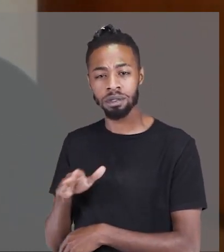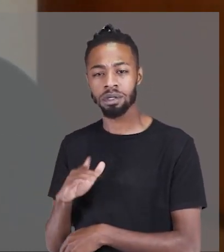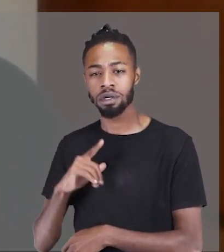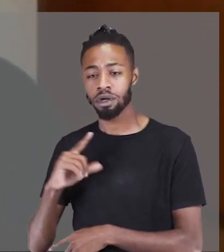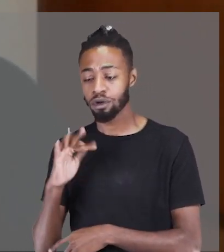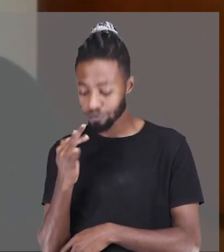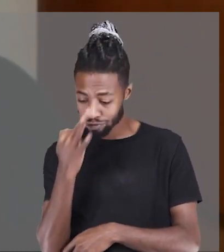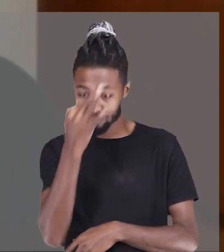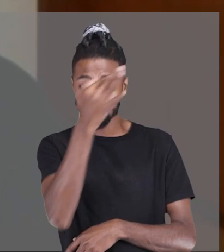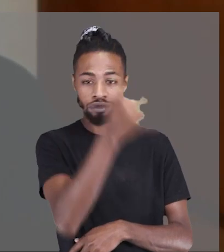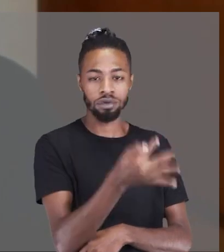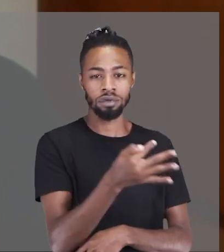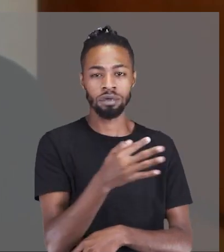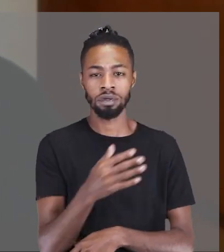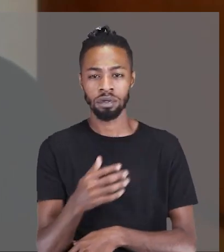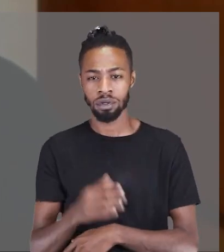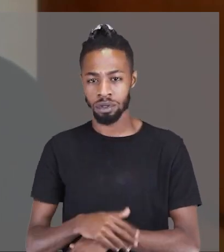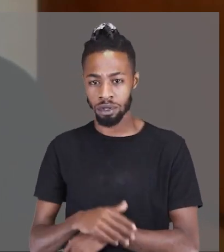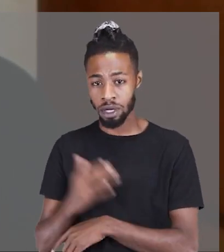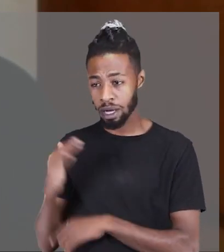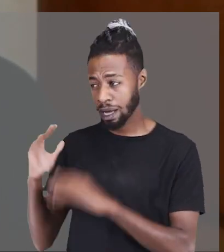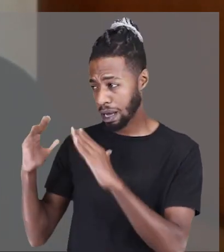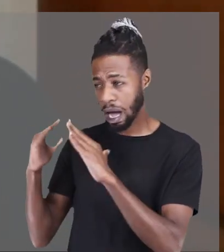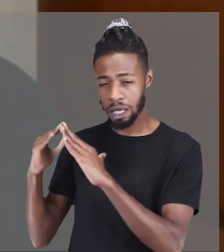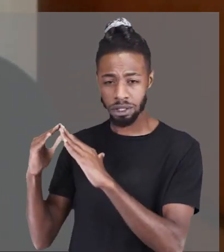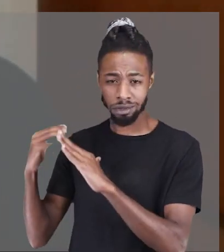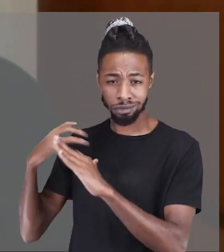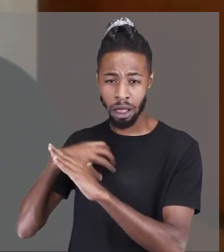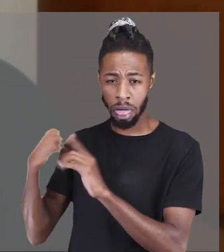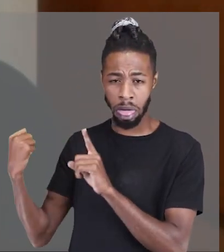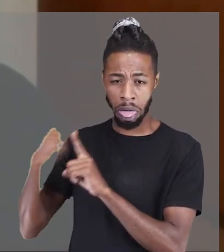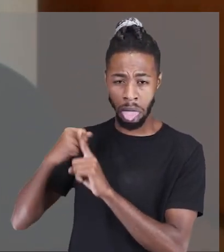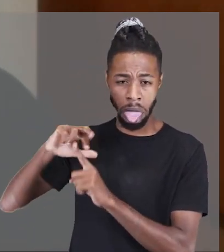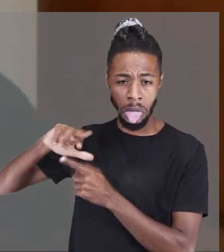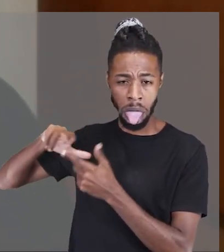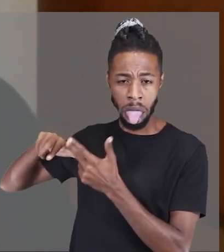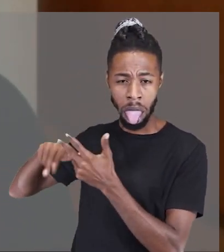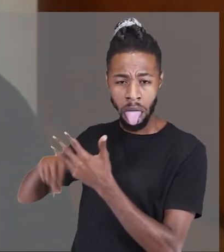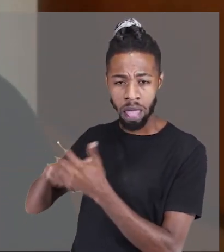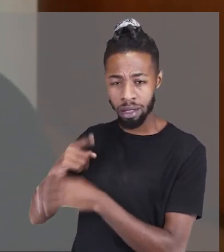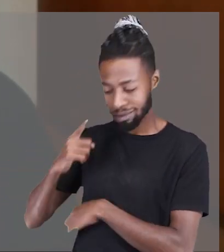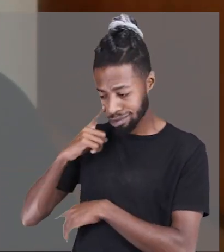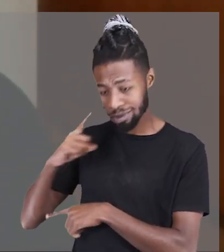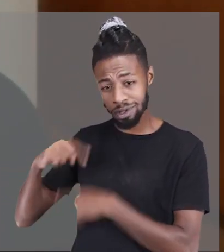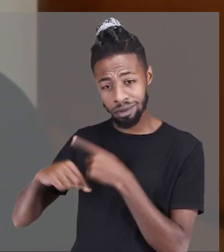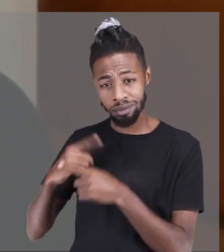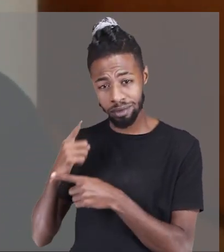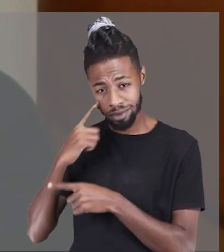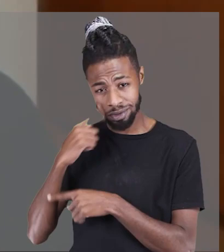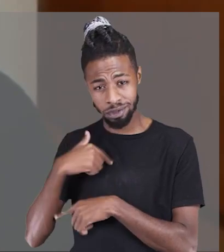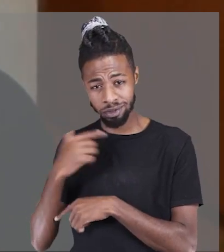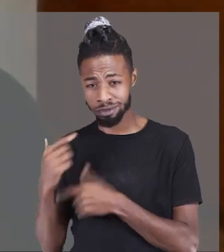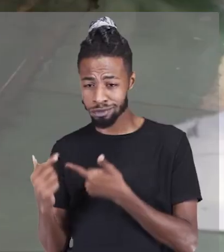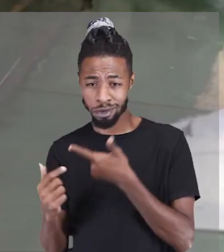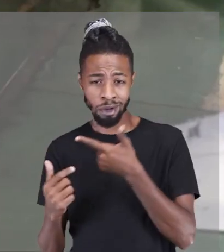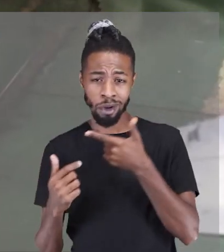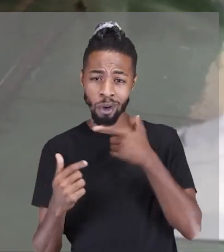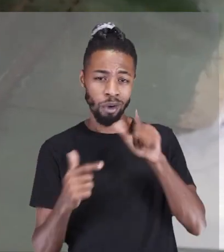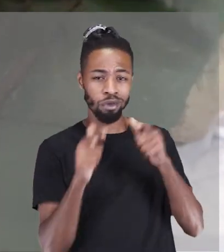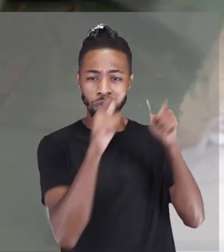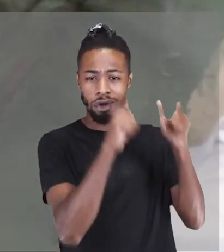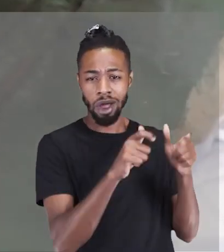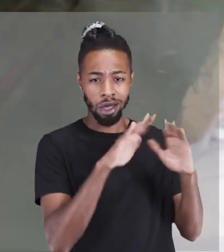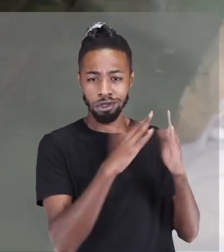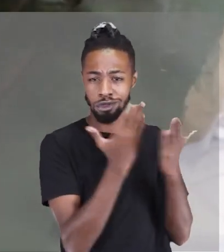reproduzir com um estranho, um educador, alguém que tem um papel importante na vida dela,